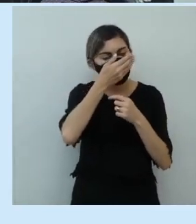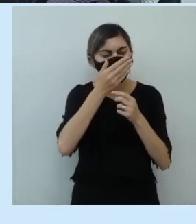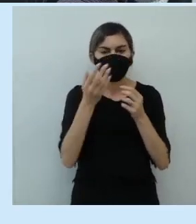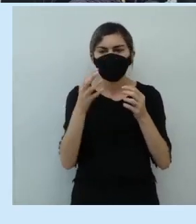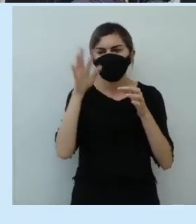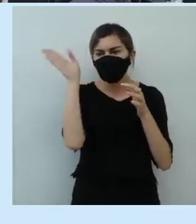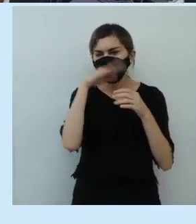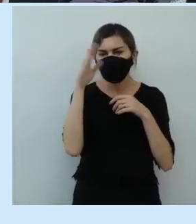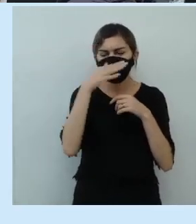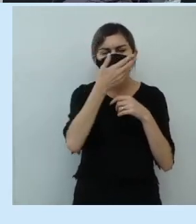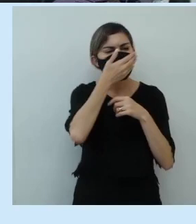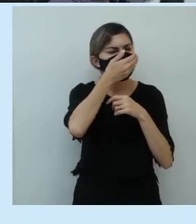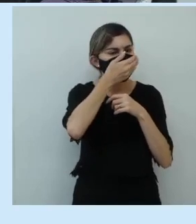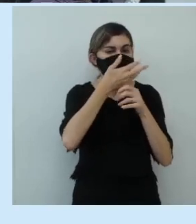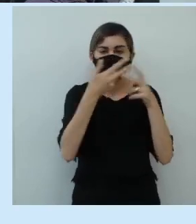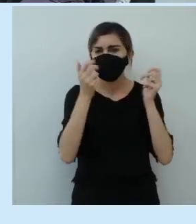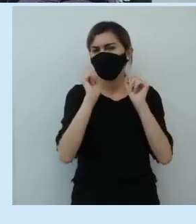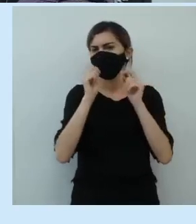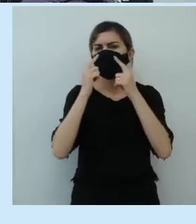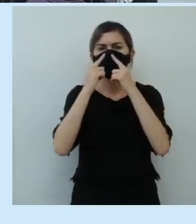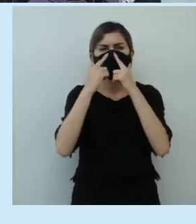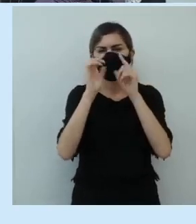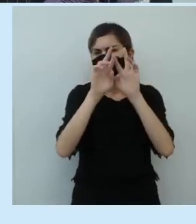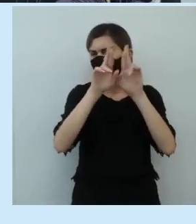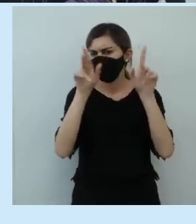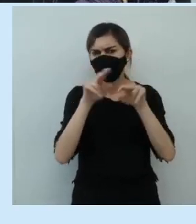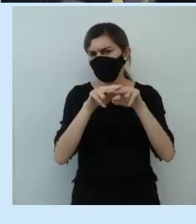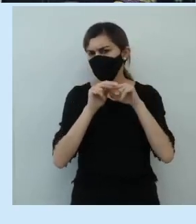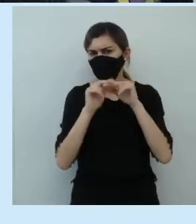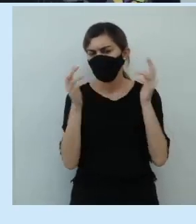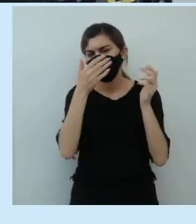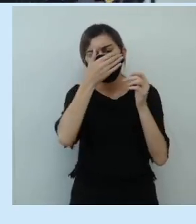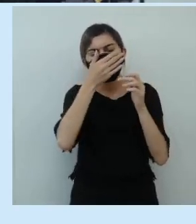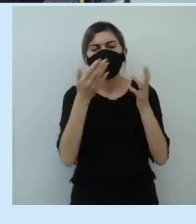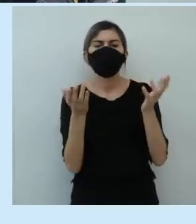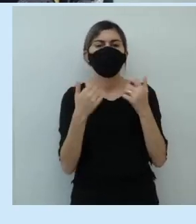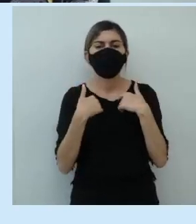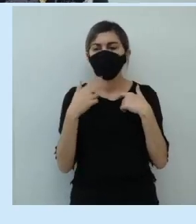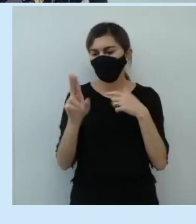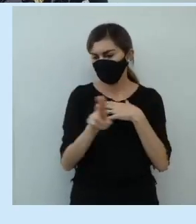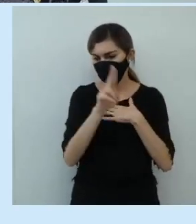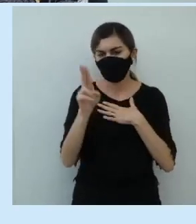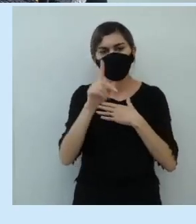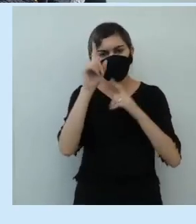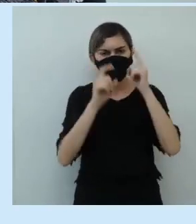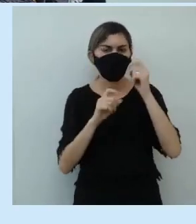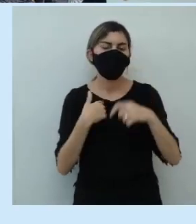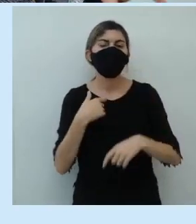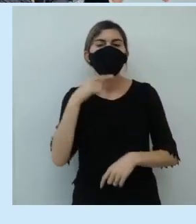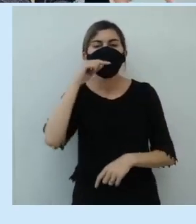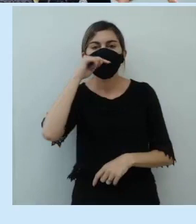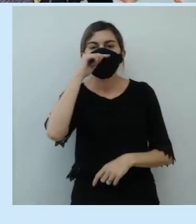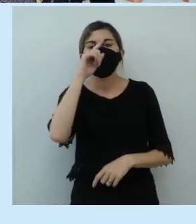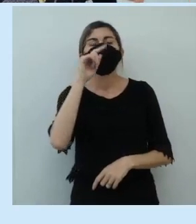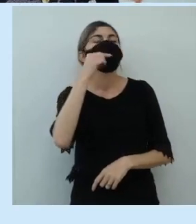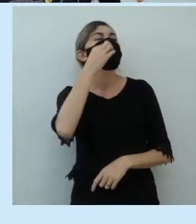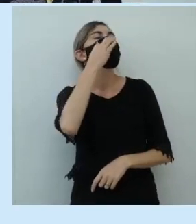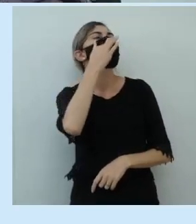odor ruim, enfim, existem várias razões. Agora, quando eu uso a expressão torcer o